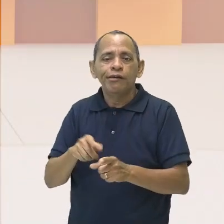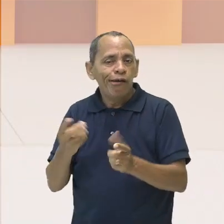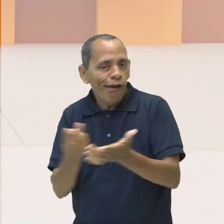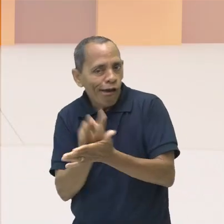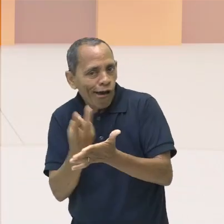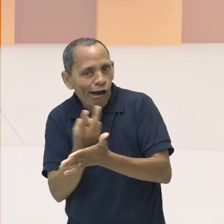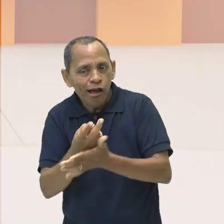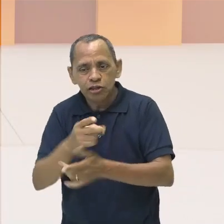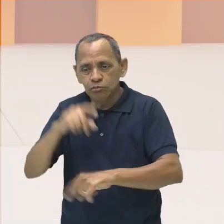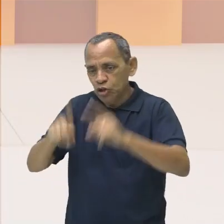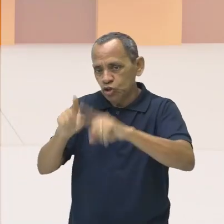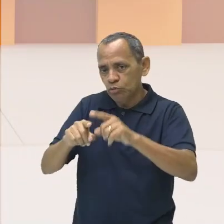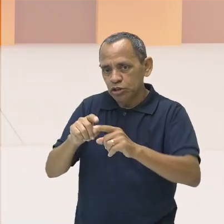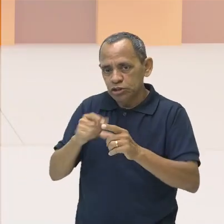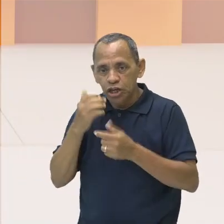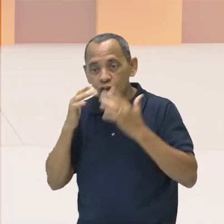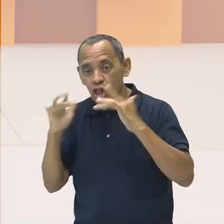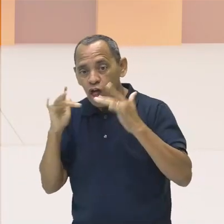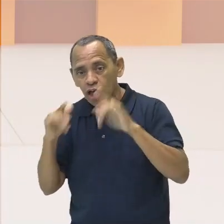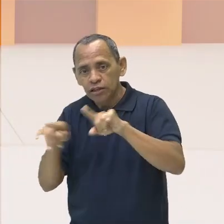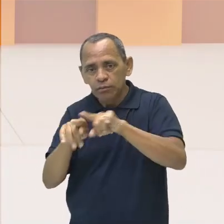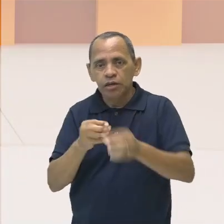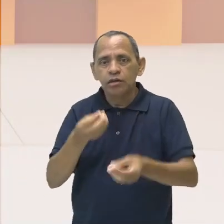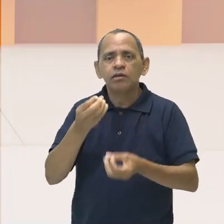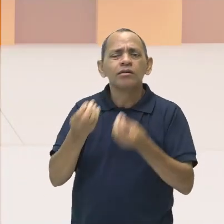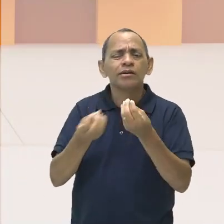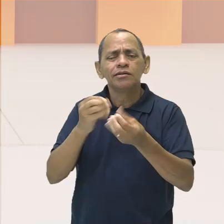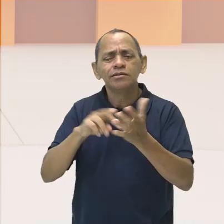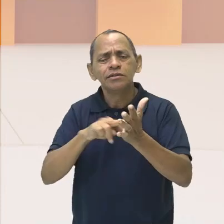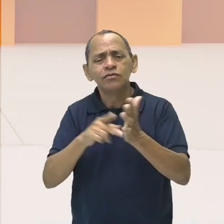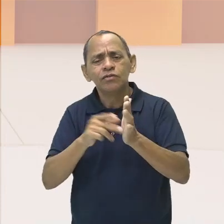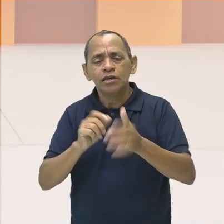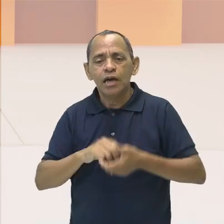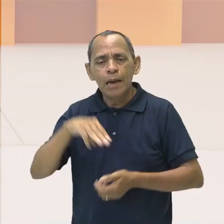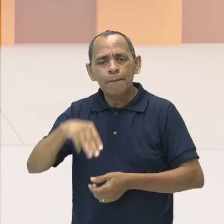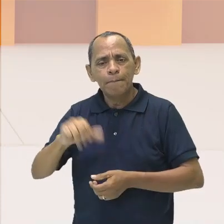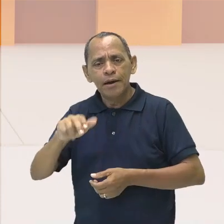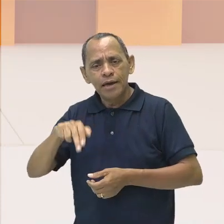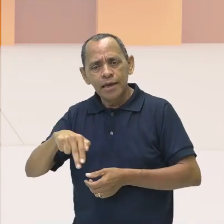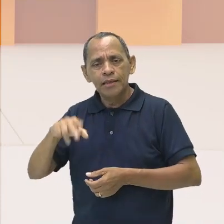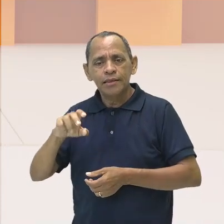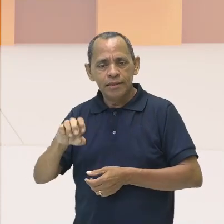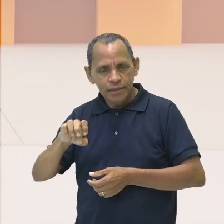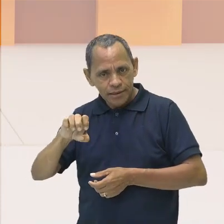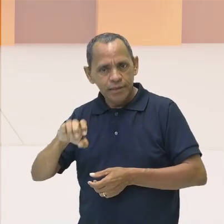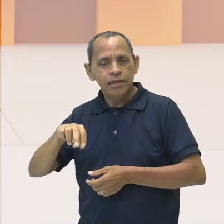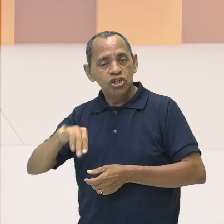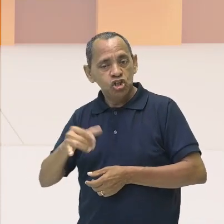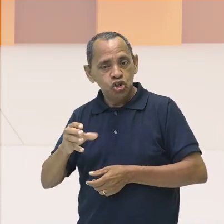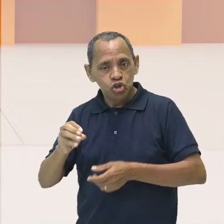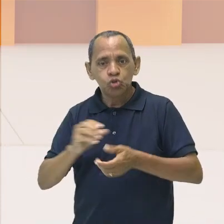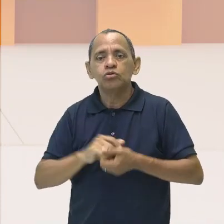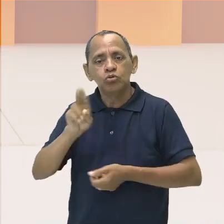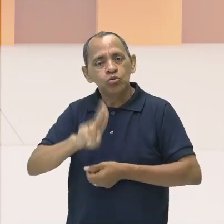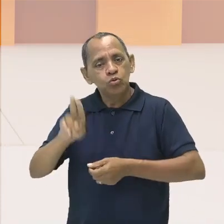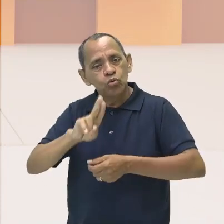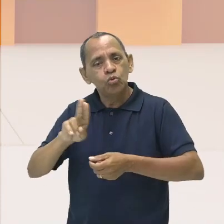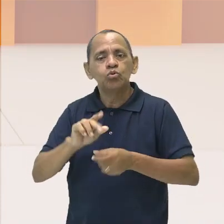elementos naturais. Mas o que é manejo, professora? É o uso desses elementos naturais de